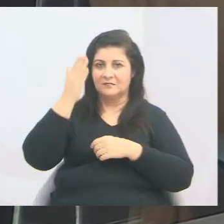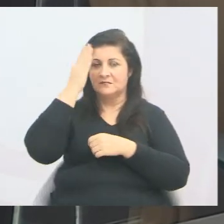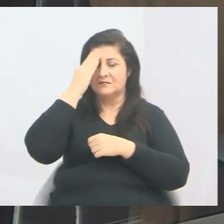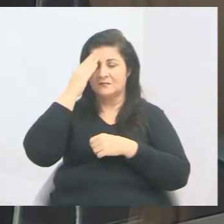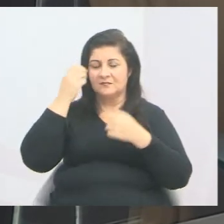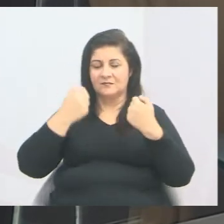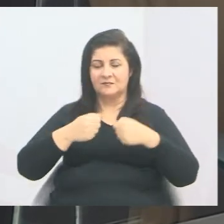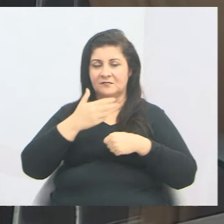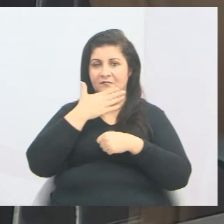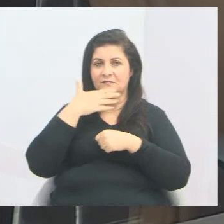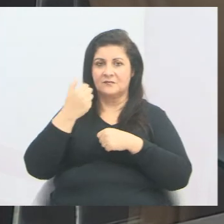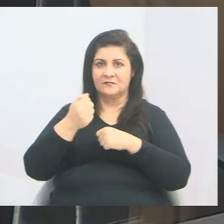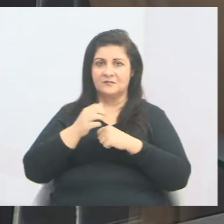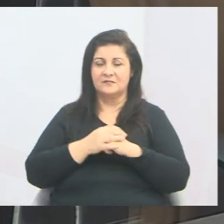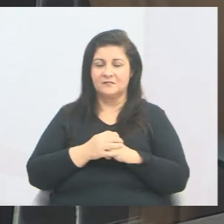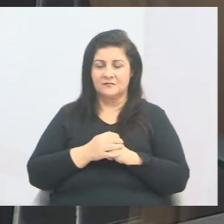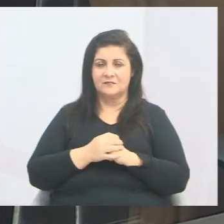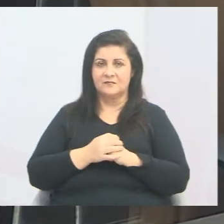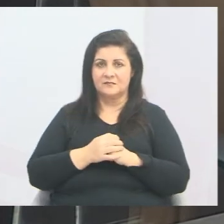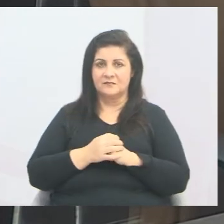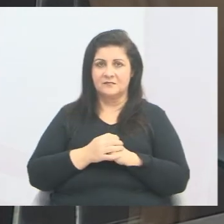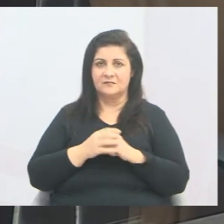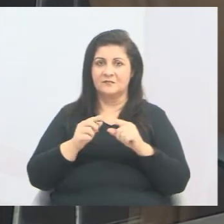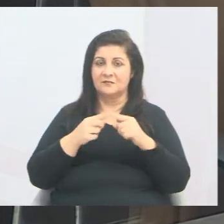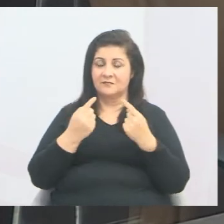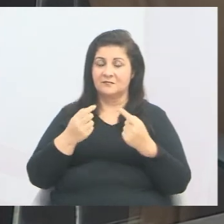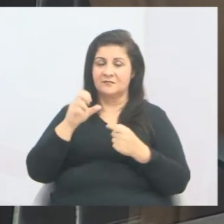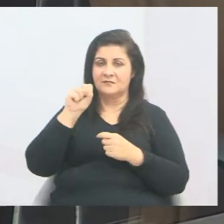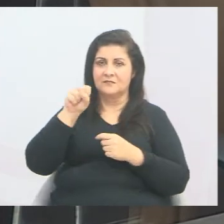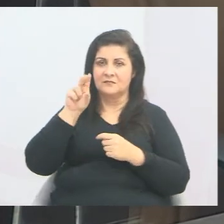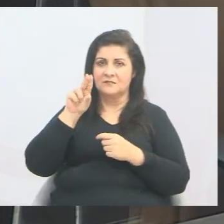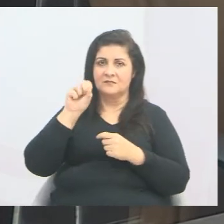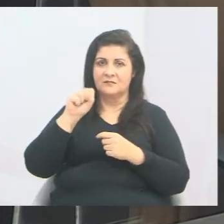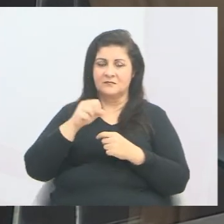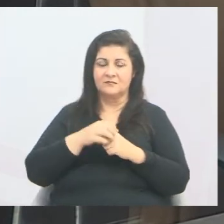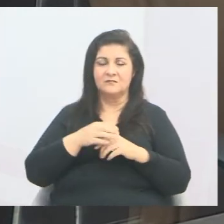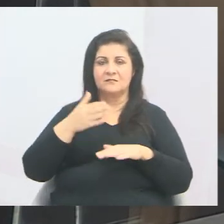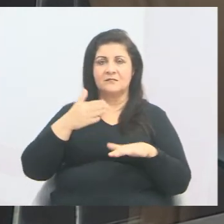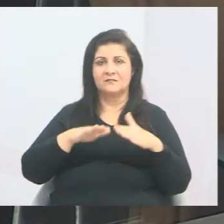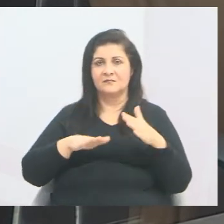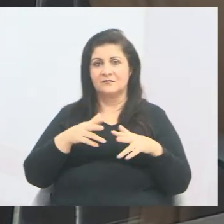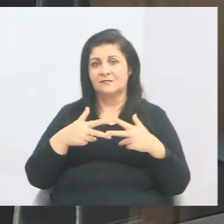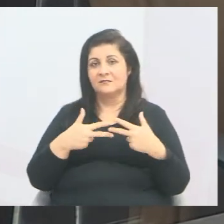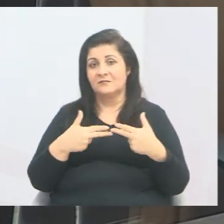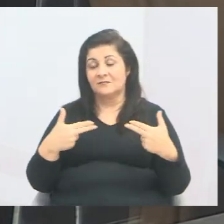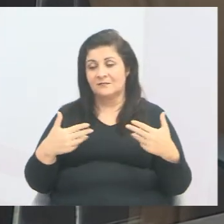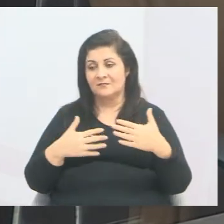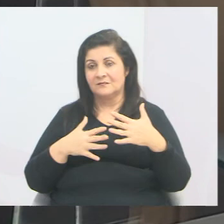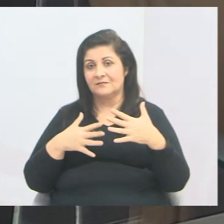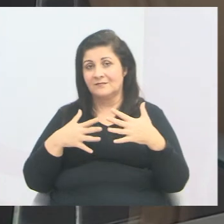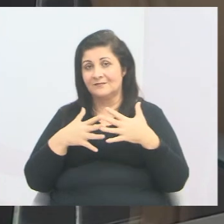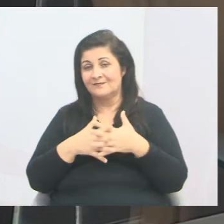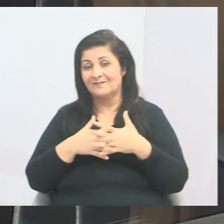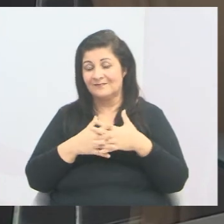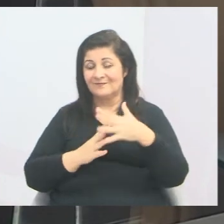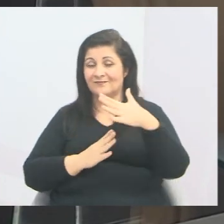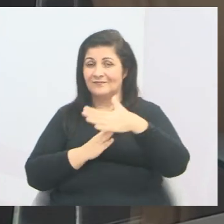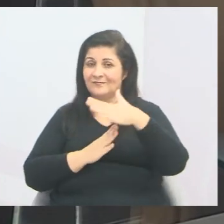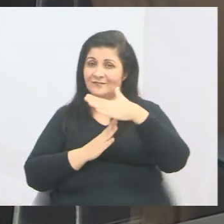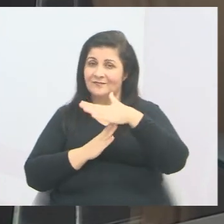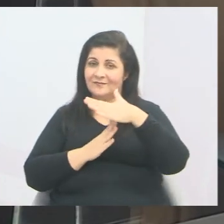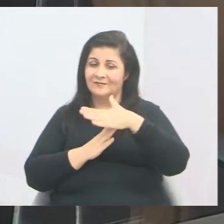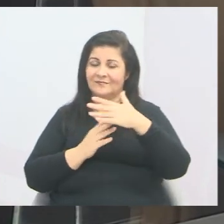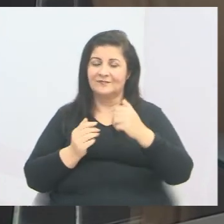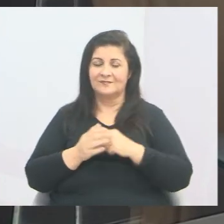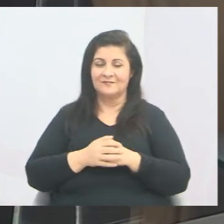que melhorar, mas que dentro do sistema SUS, às vezes tem coisas que nos impedem de progredir, né?